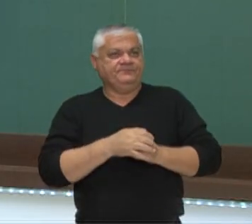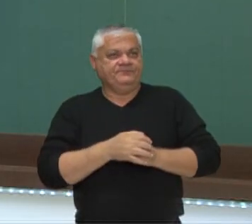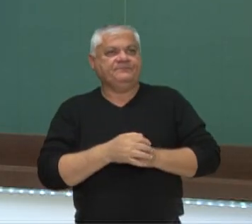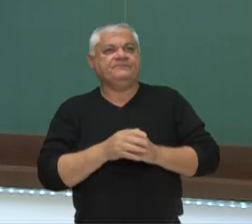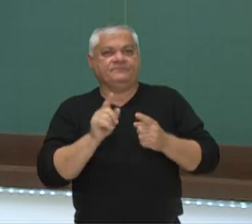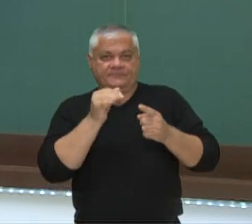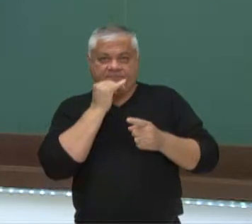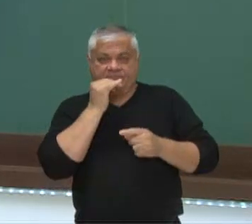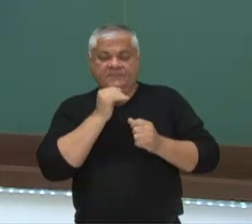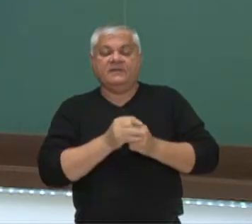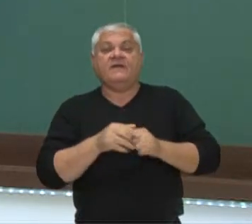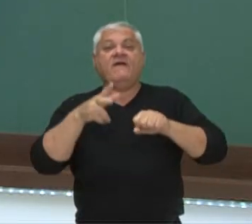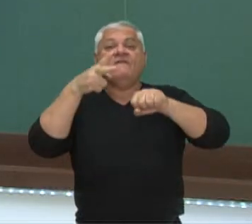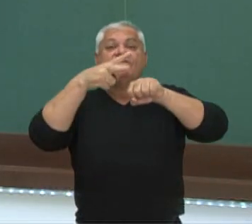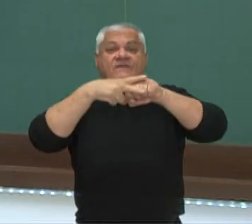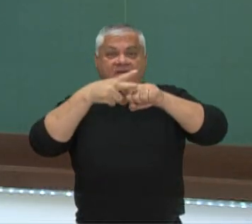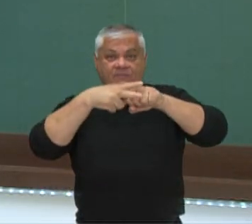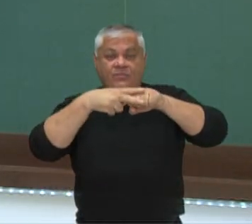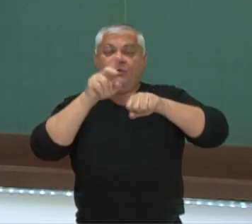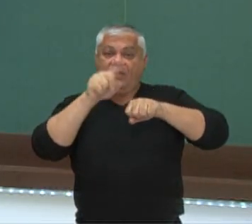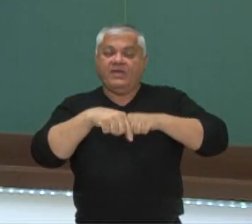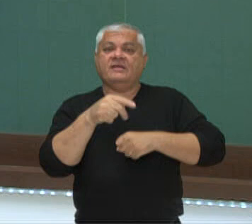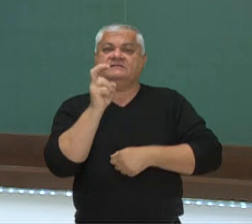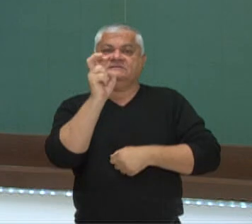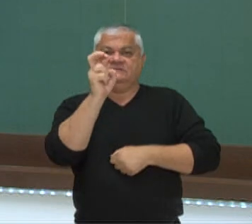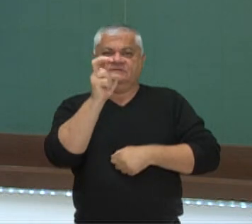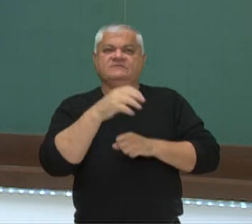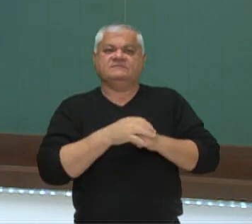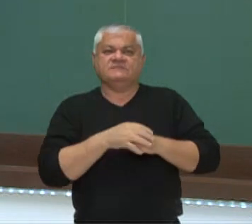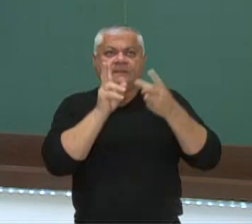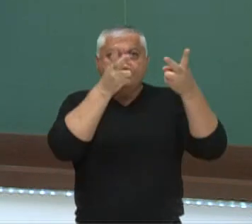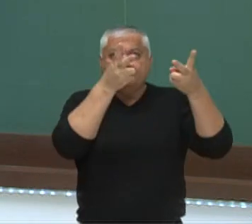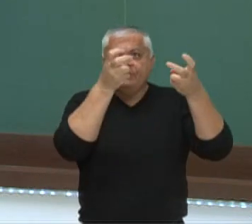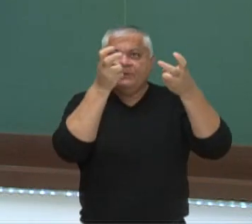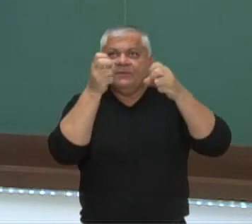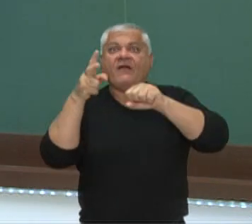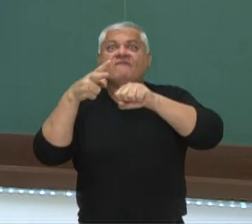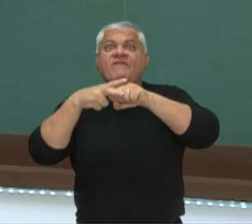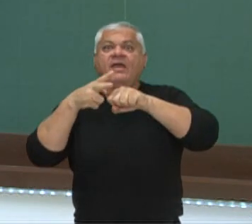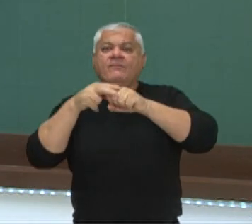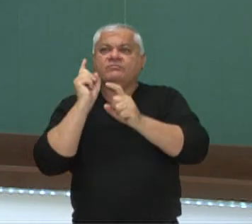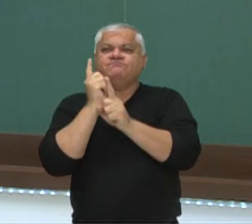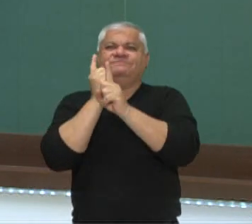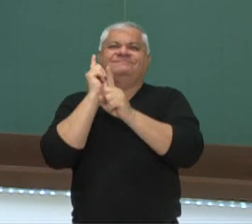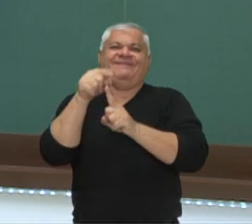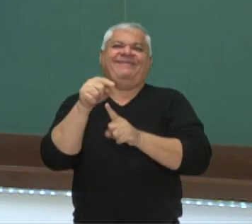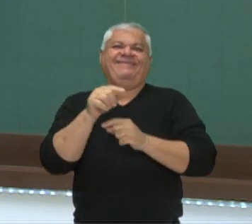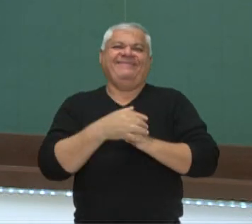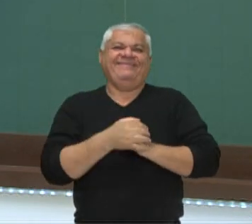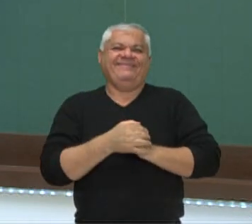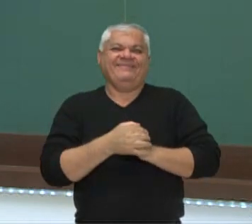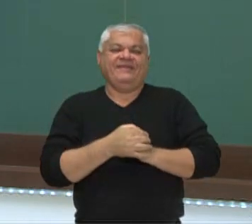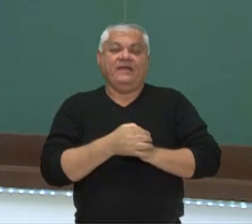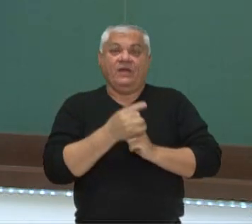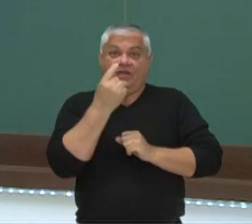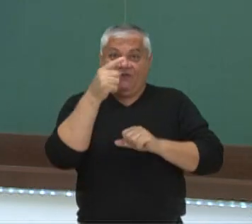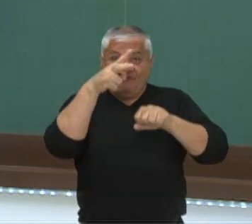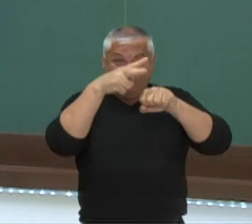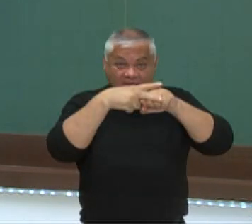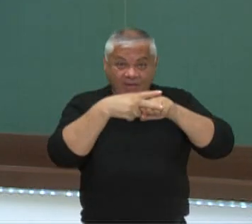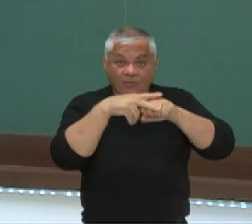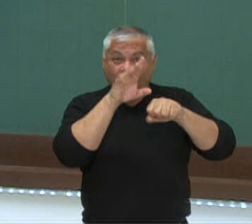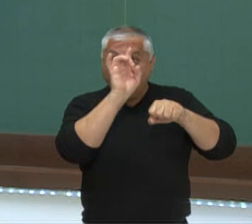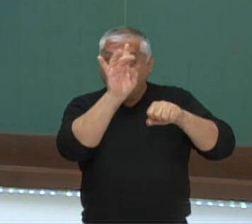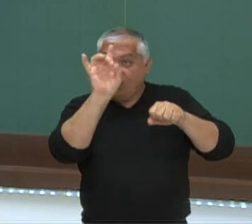vez que há 5 verbos. Isso mesmo, esse é um método, um modo de encontrarmos as orações. Cada verbo, cada